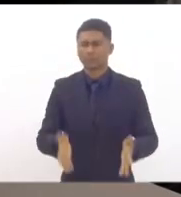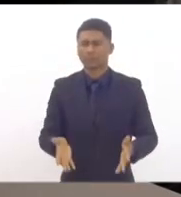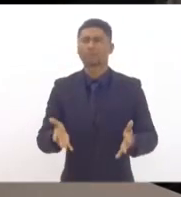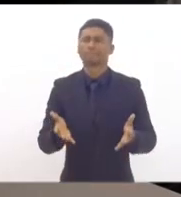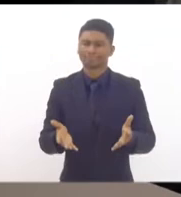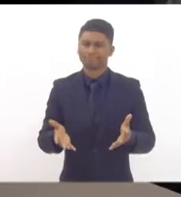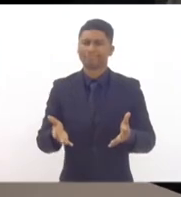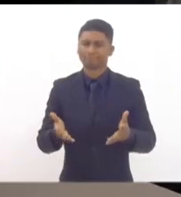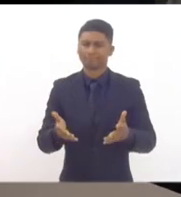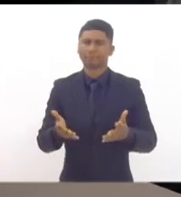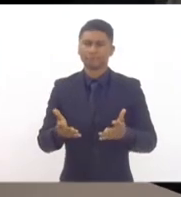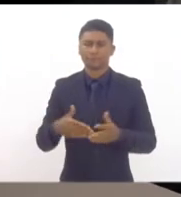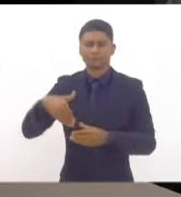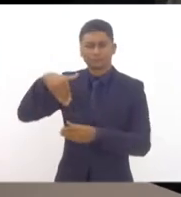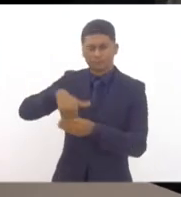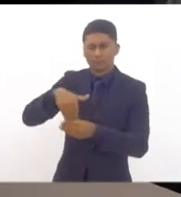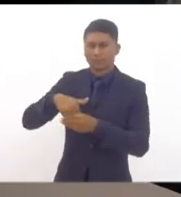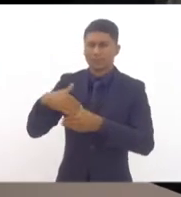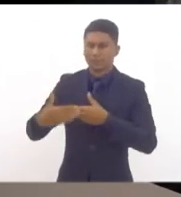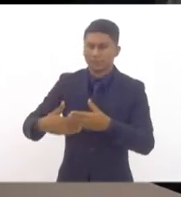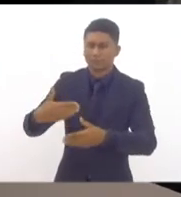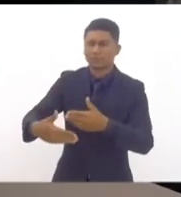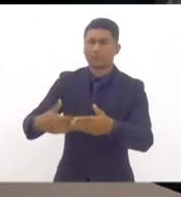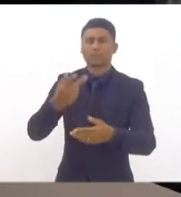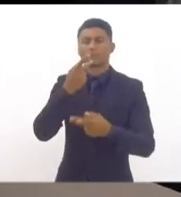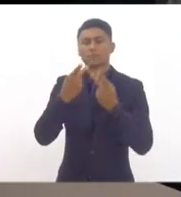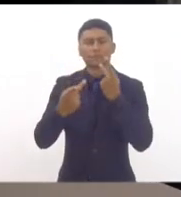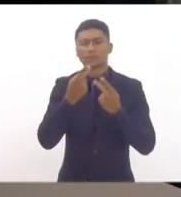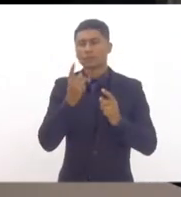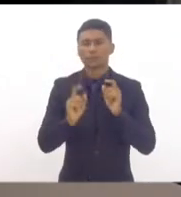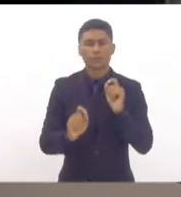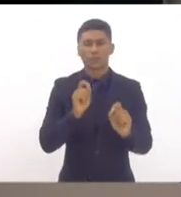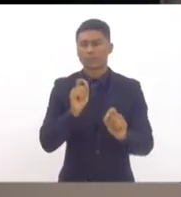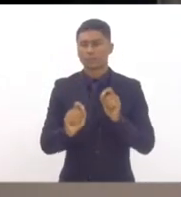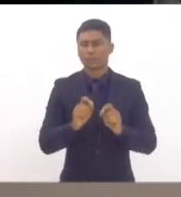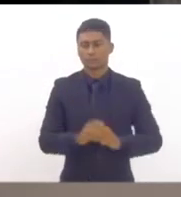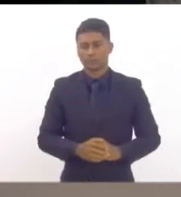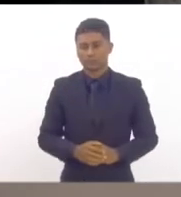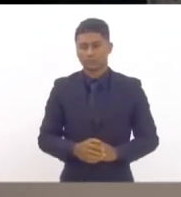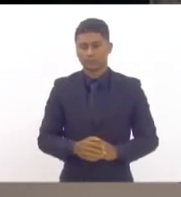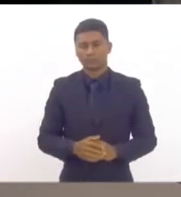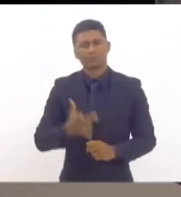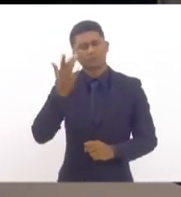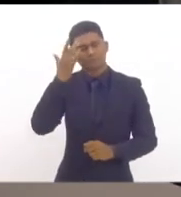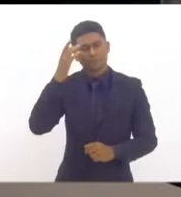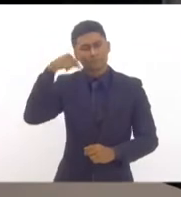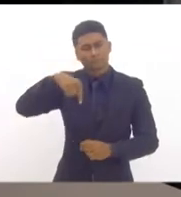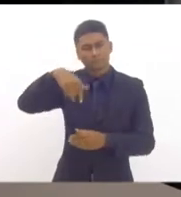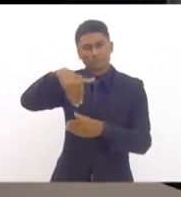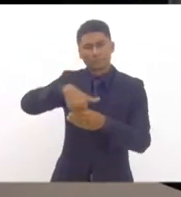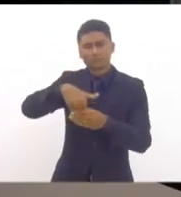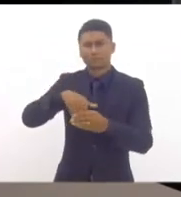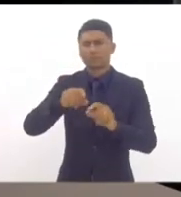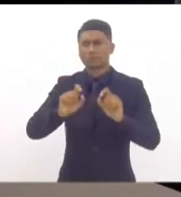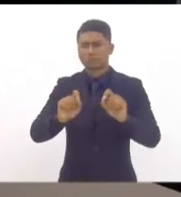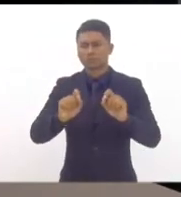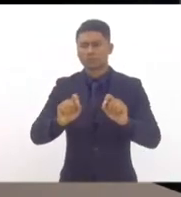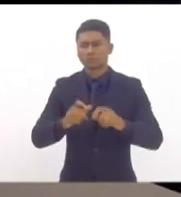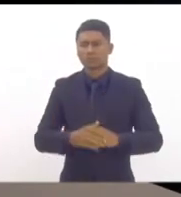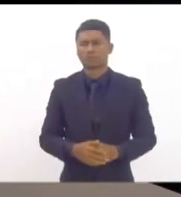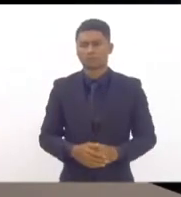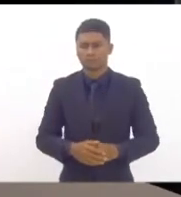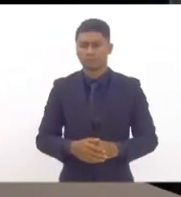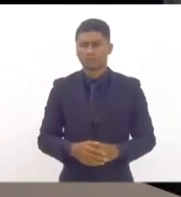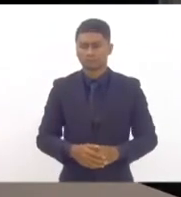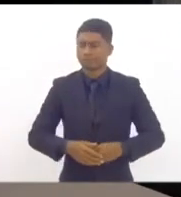do processo eleitoral, eu acho que ficou um pouco premente em relação a esse processo, que é a necessidade, talvez, de,